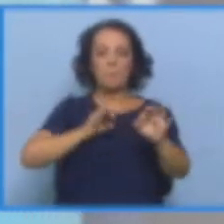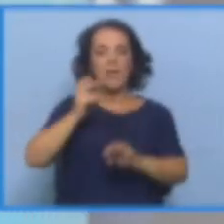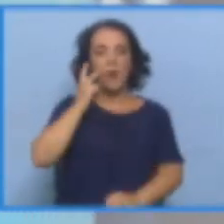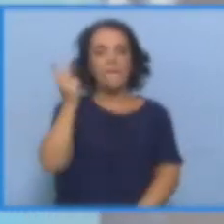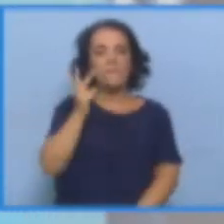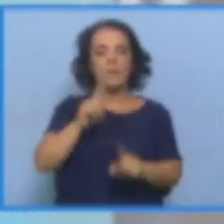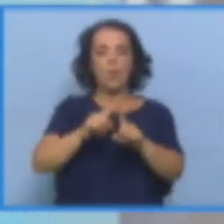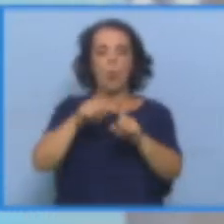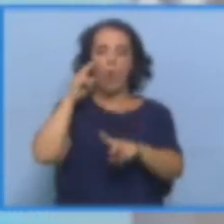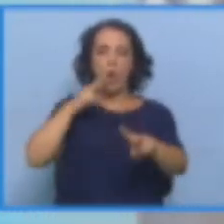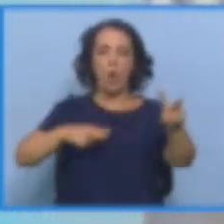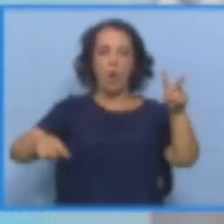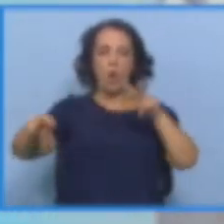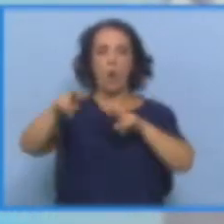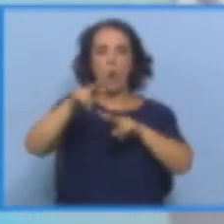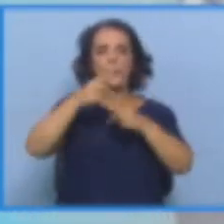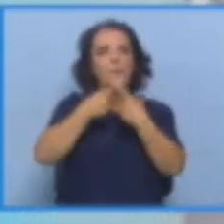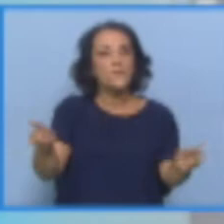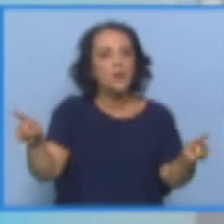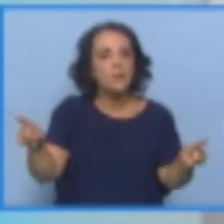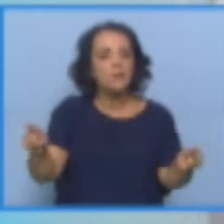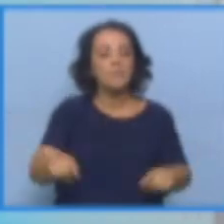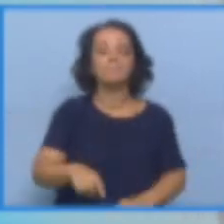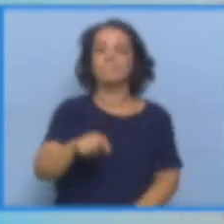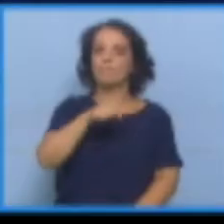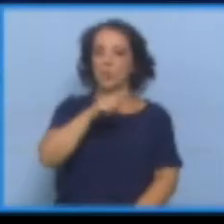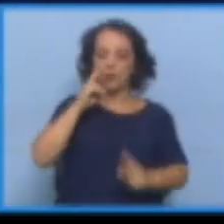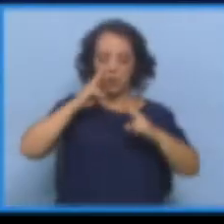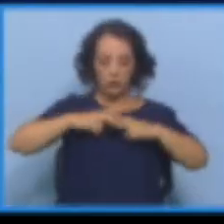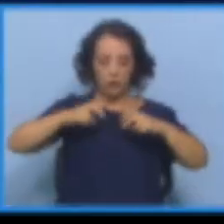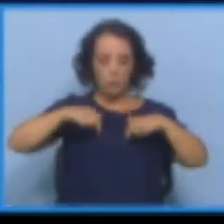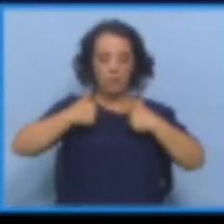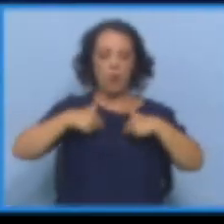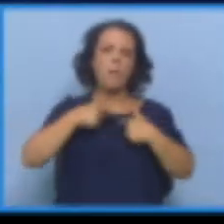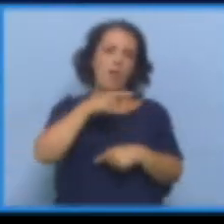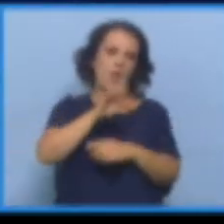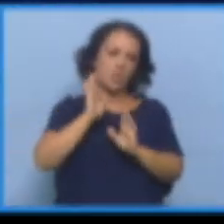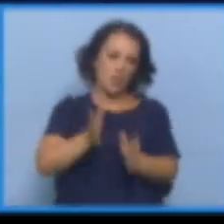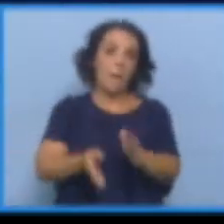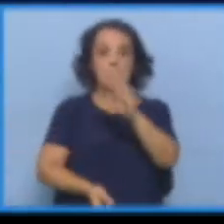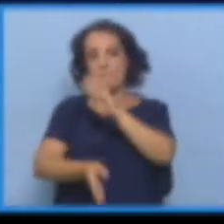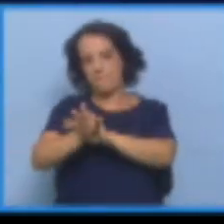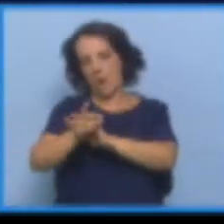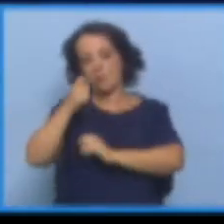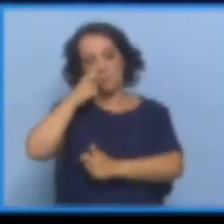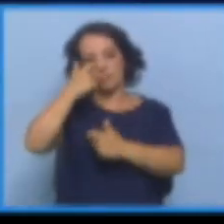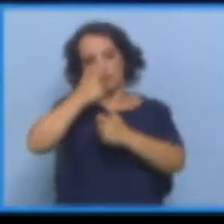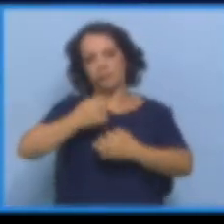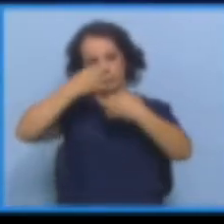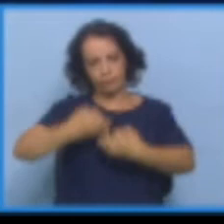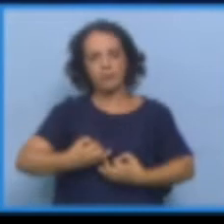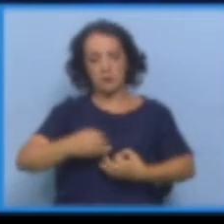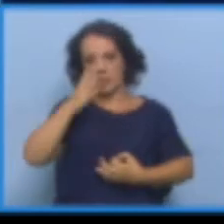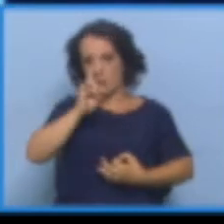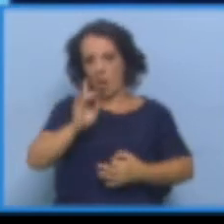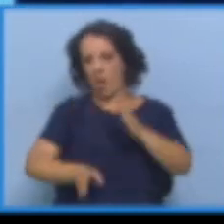as coisas com um prisma já diferente. Não é? Eles descobrem a sua autenticidade. Autênticos eles já têm de ser quando partem, não é? Porque se eles não forem autênticos vão